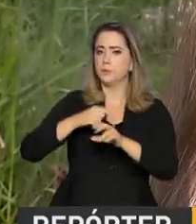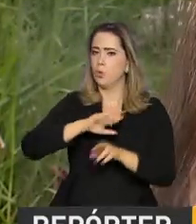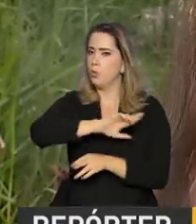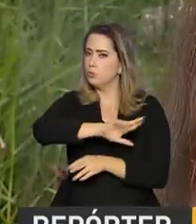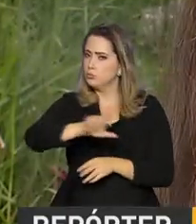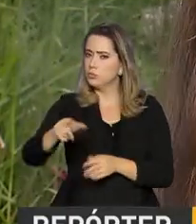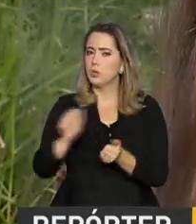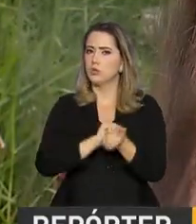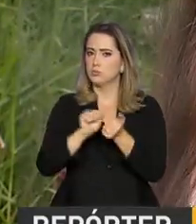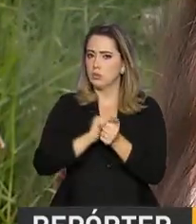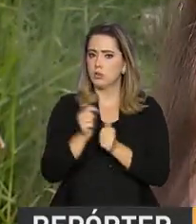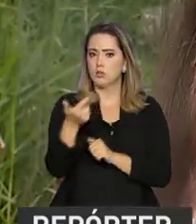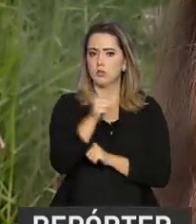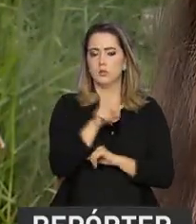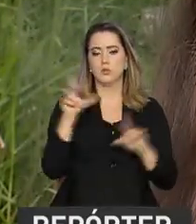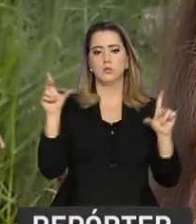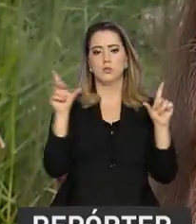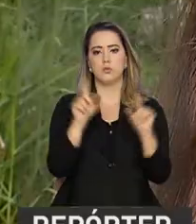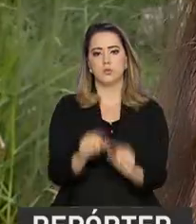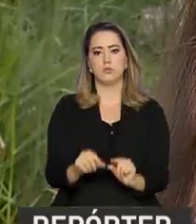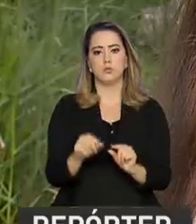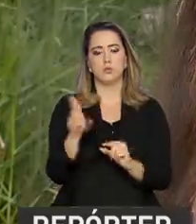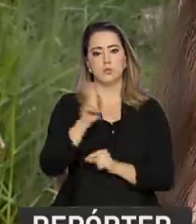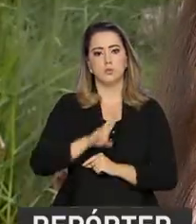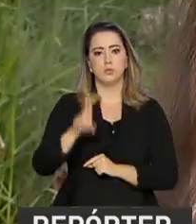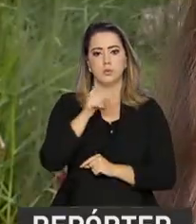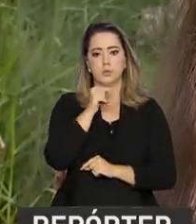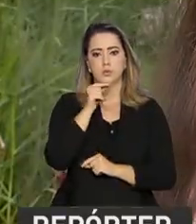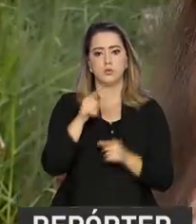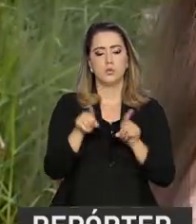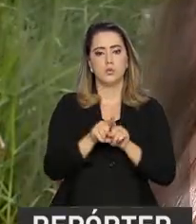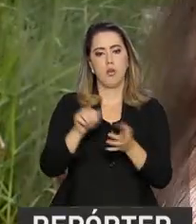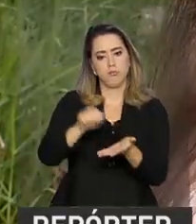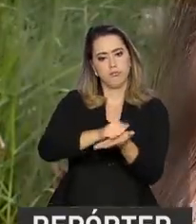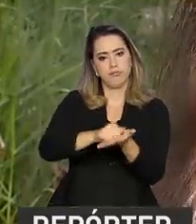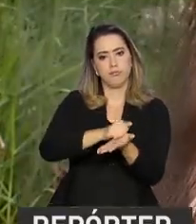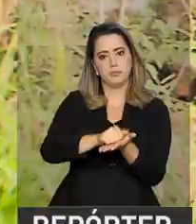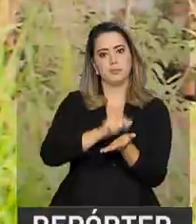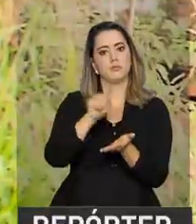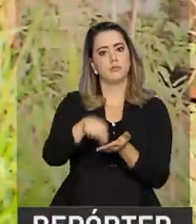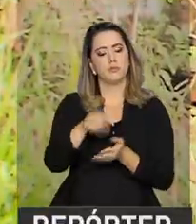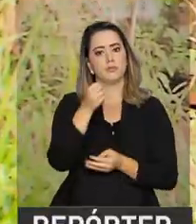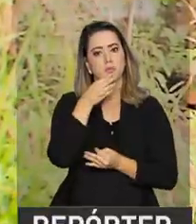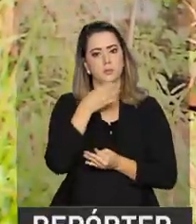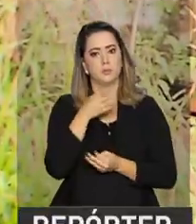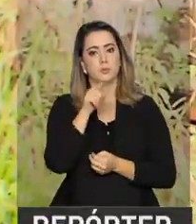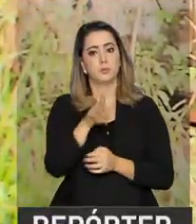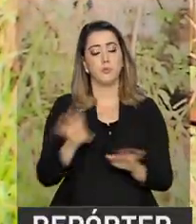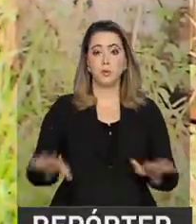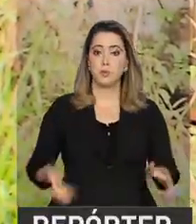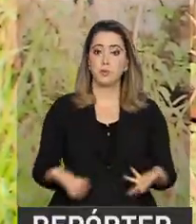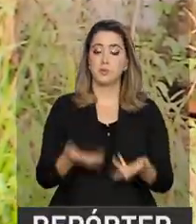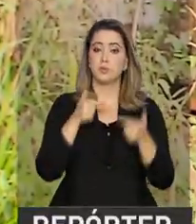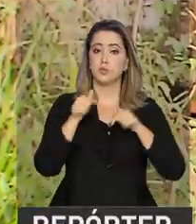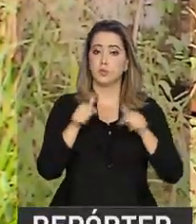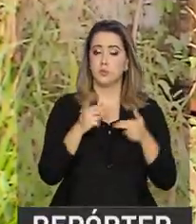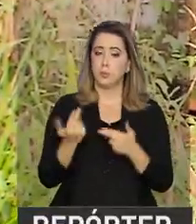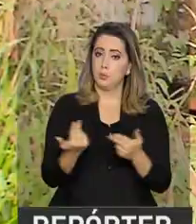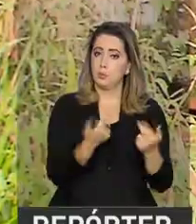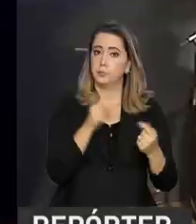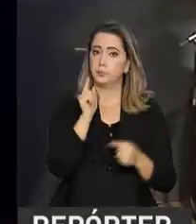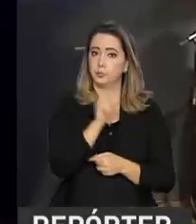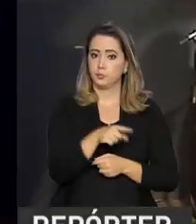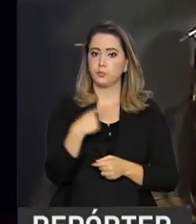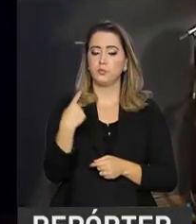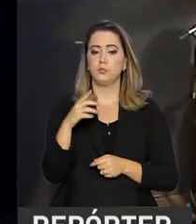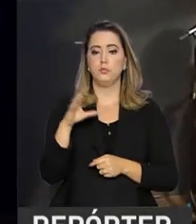gente aproveita também, né? Diminuir mais no uso quando vai lavar a louça, essas coisas. E para incentivar ações como a do professor